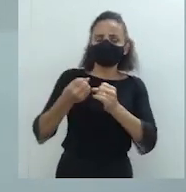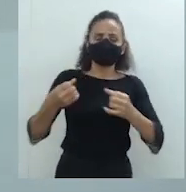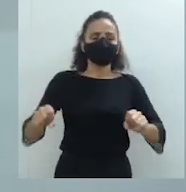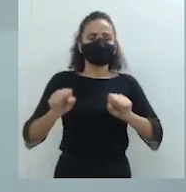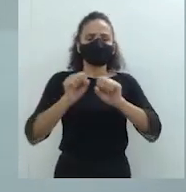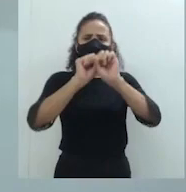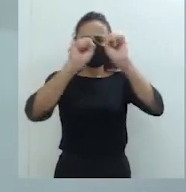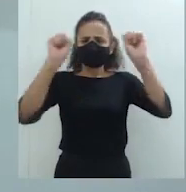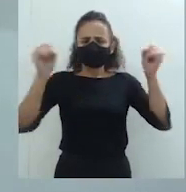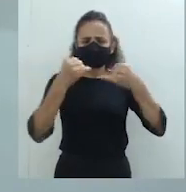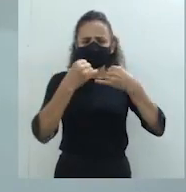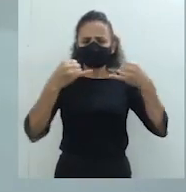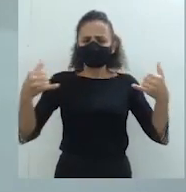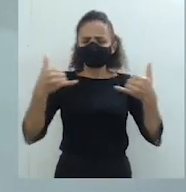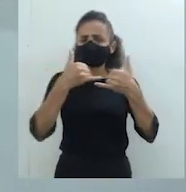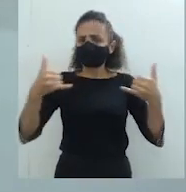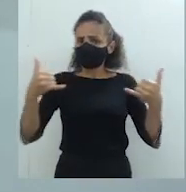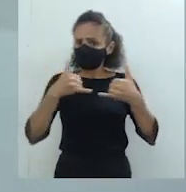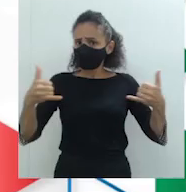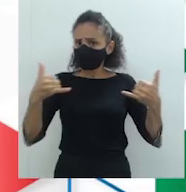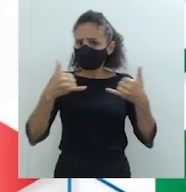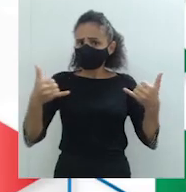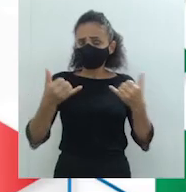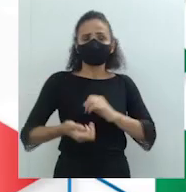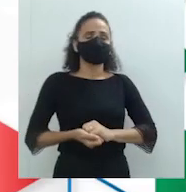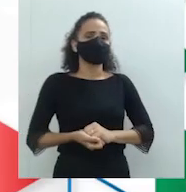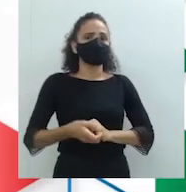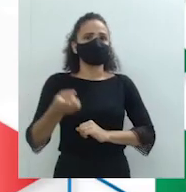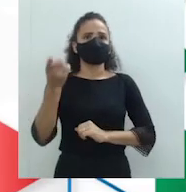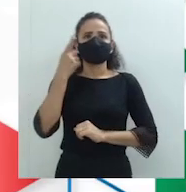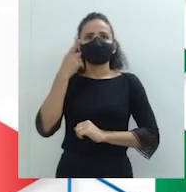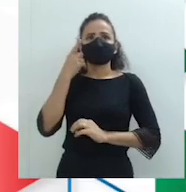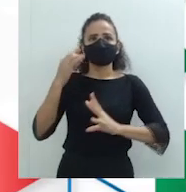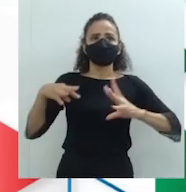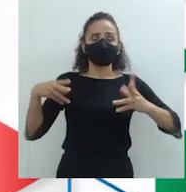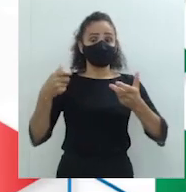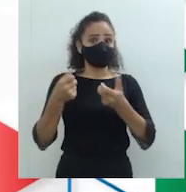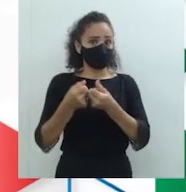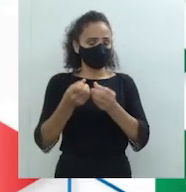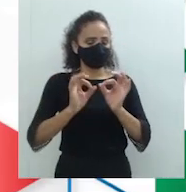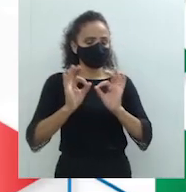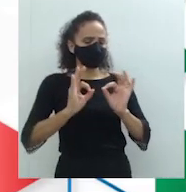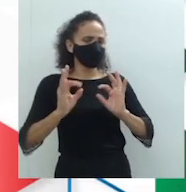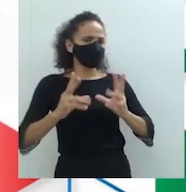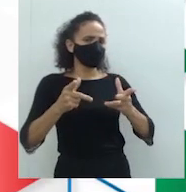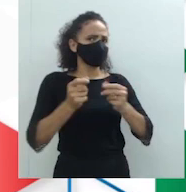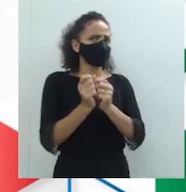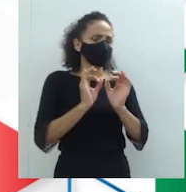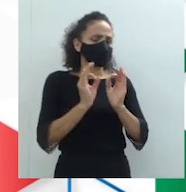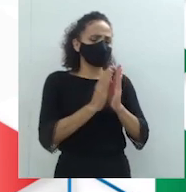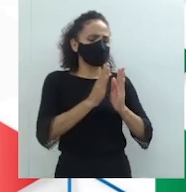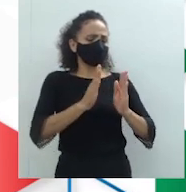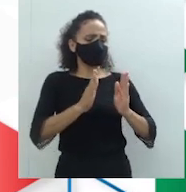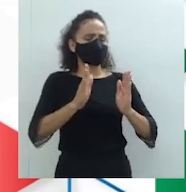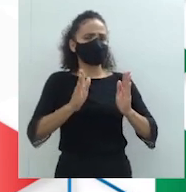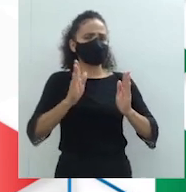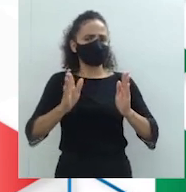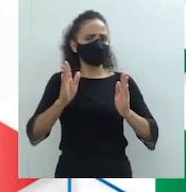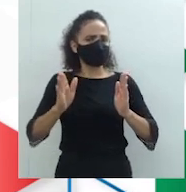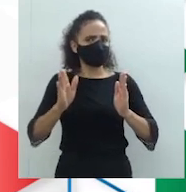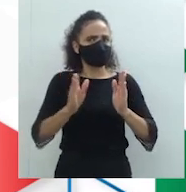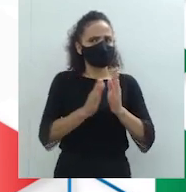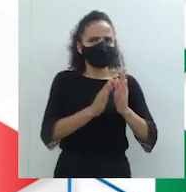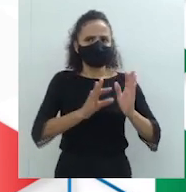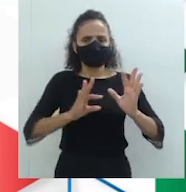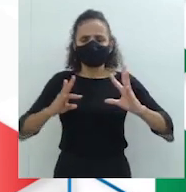circuito elétrico. Por exemplo, os resistores. Quando se fala dos resistores, eu estou falando de resistências,